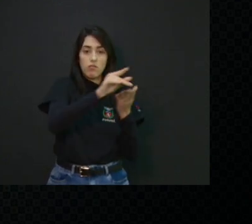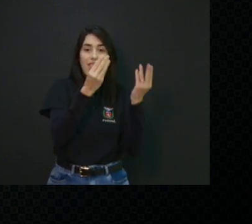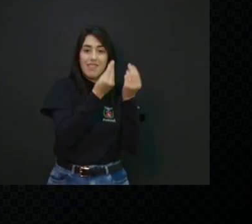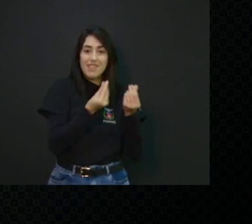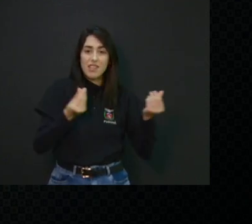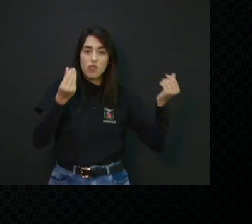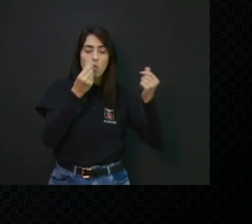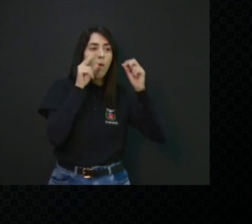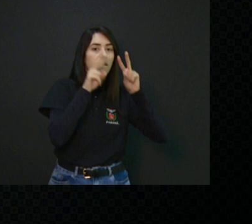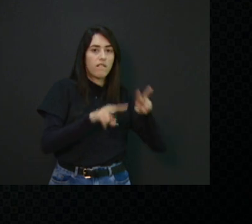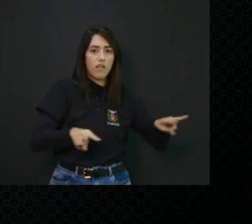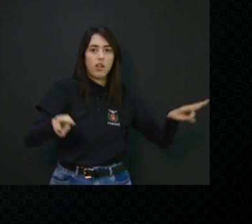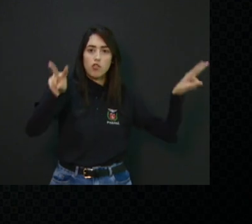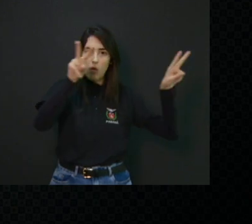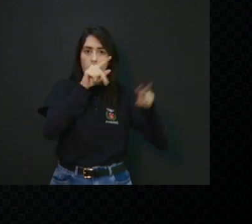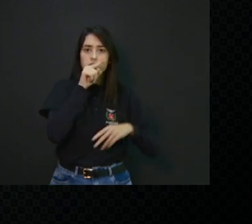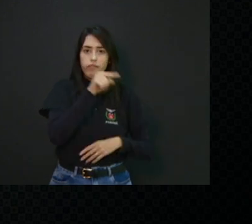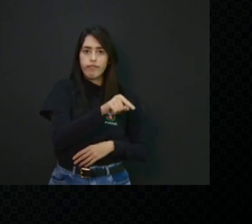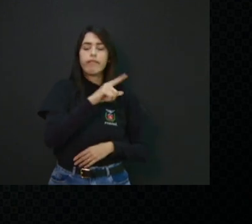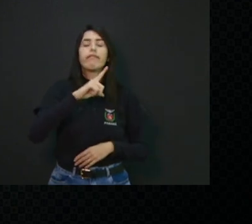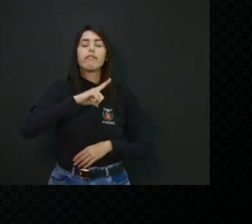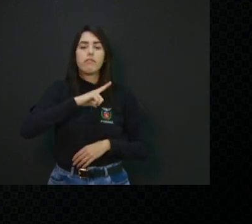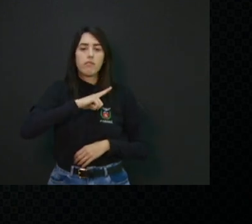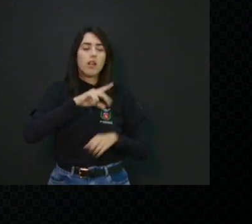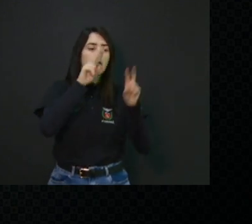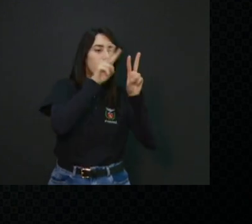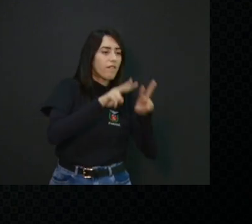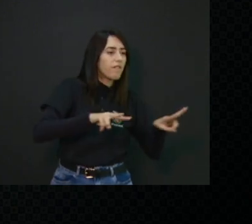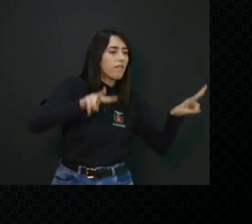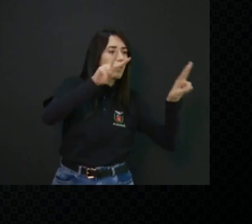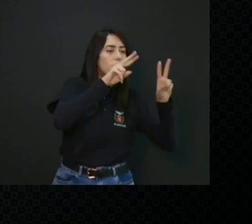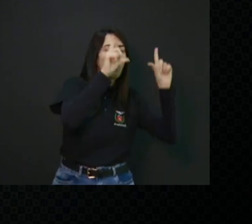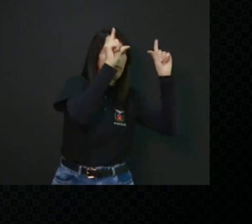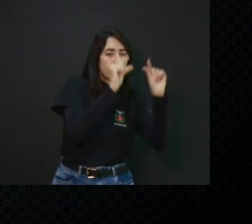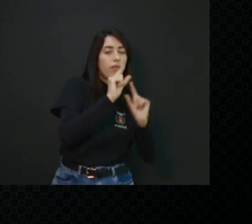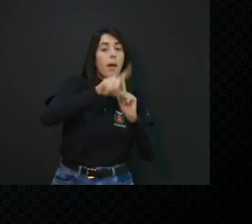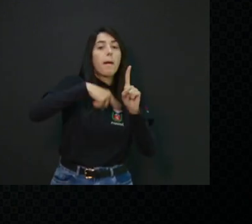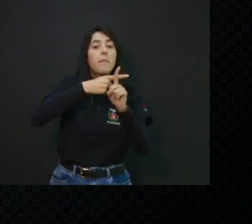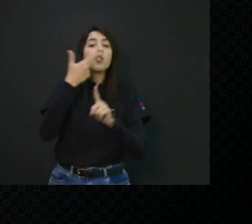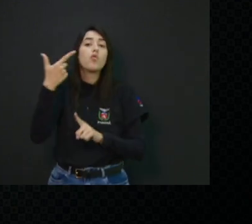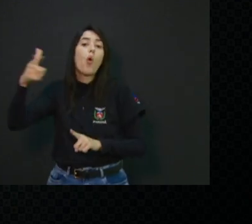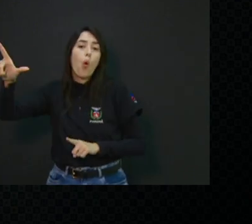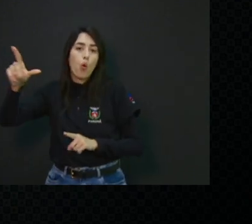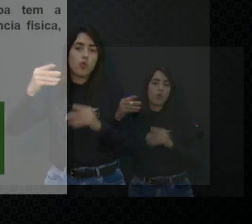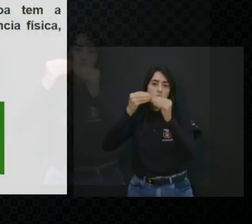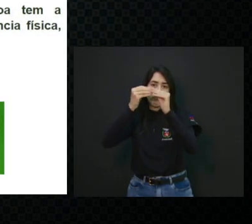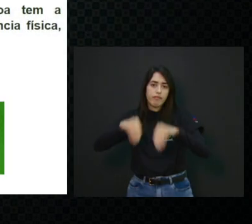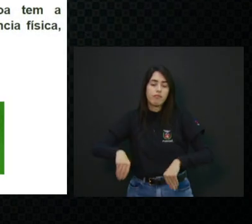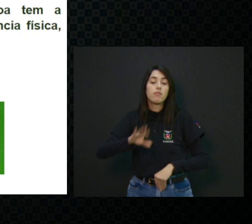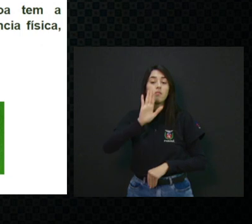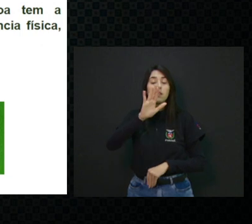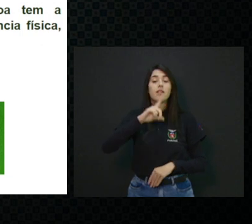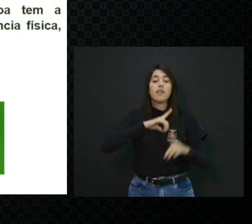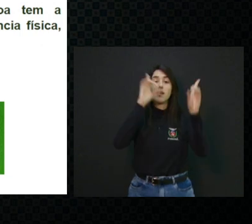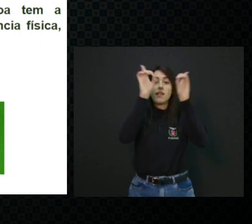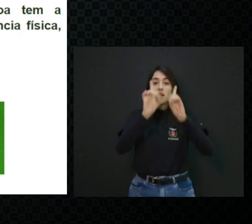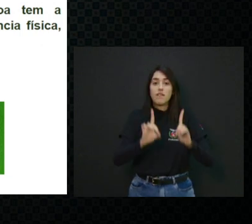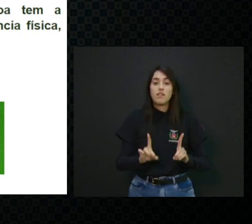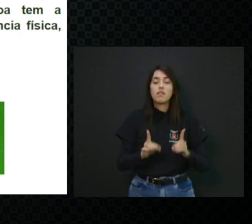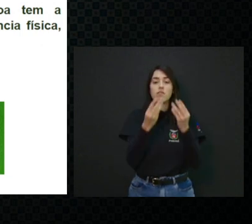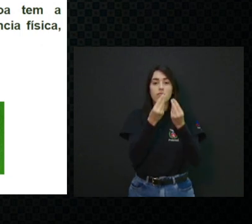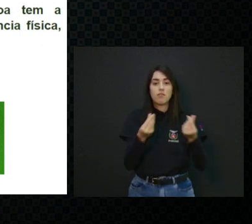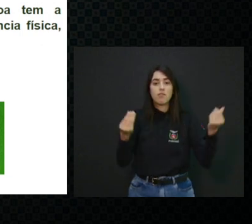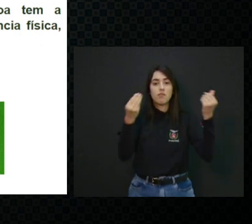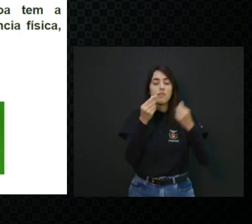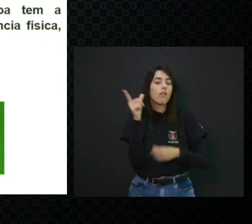visual, né, é o que vai ter a visão e outro comprometimento, a deficiência múltipla sensorial auditiva, que vai ter a audição